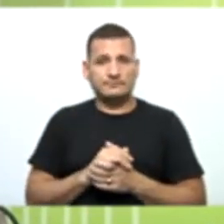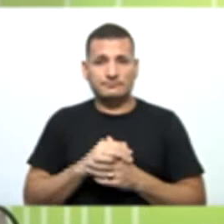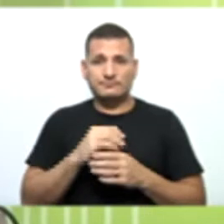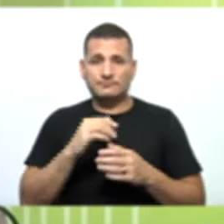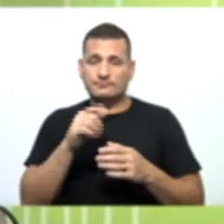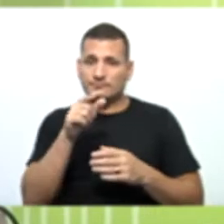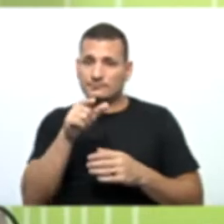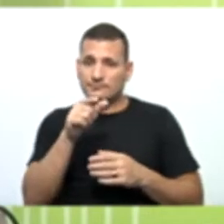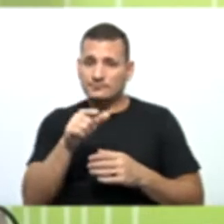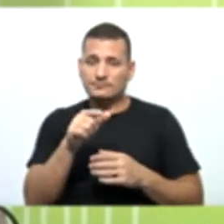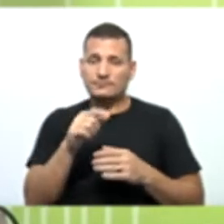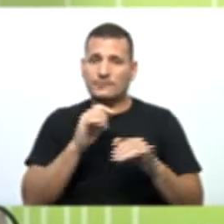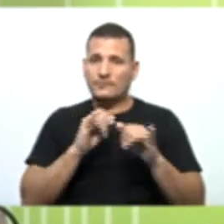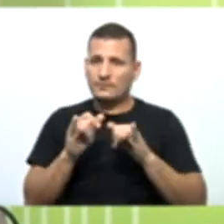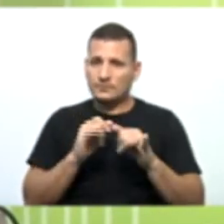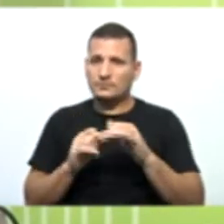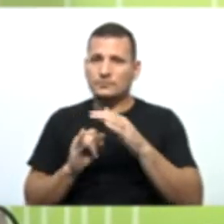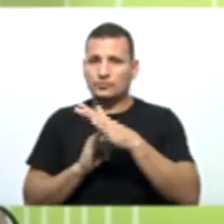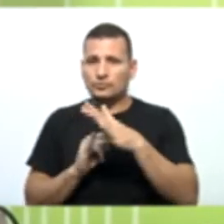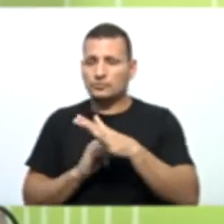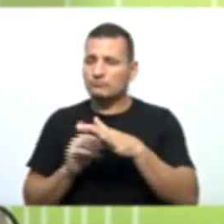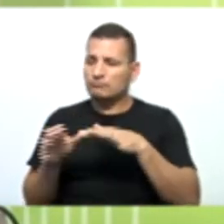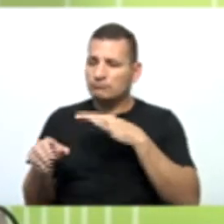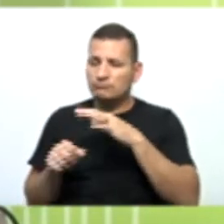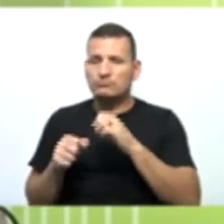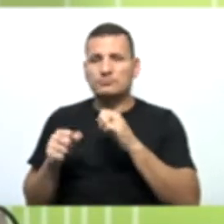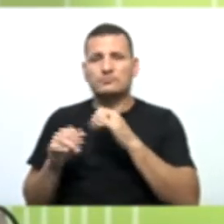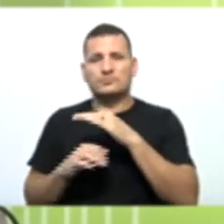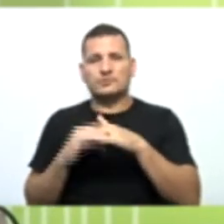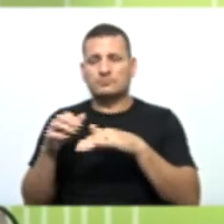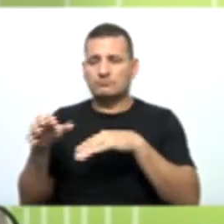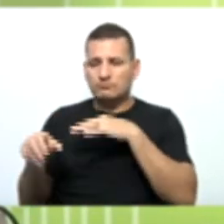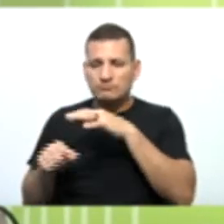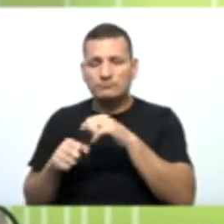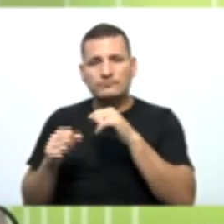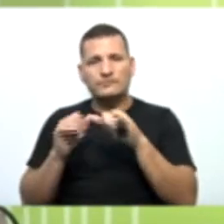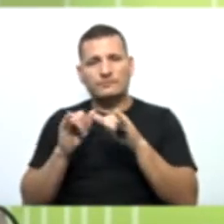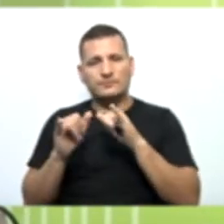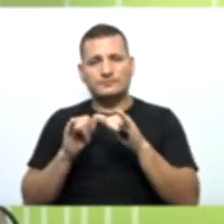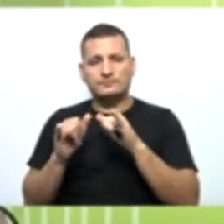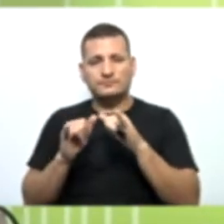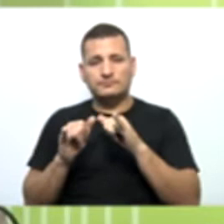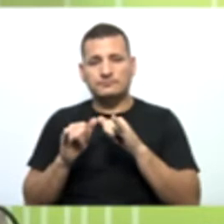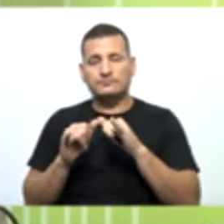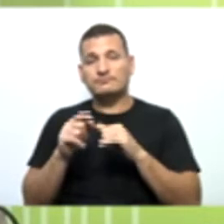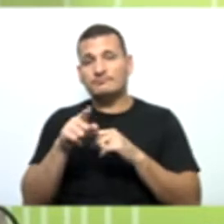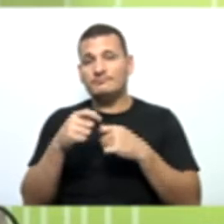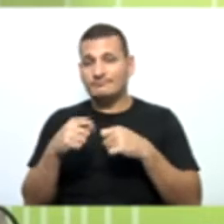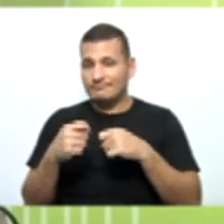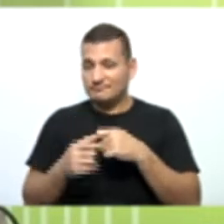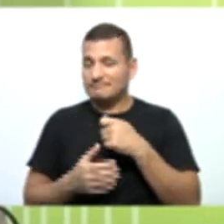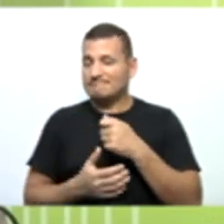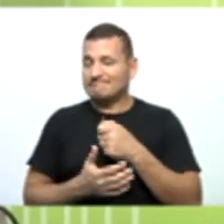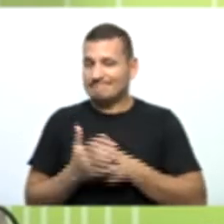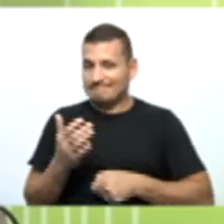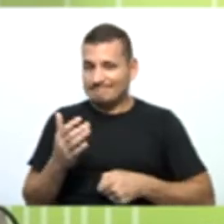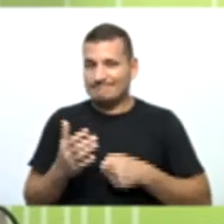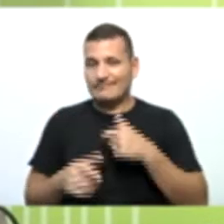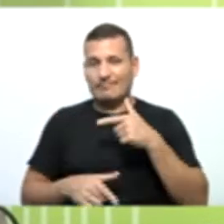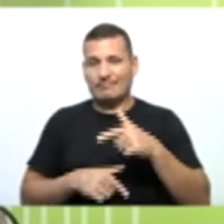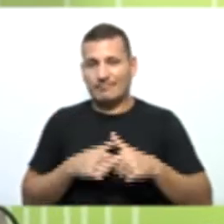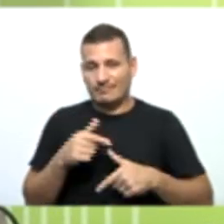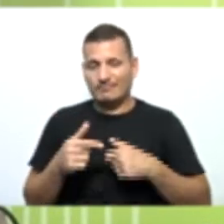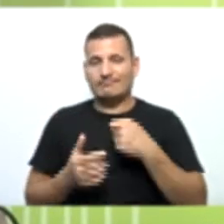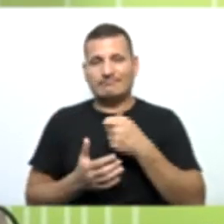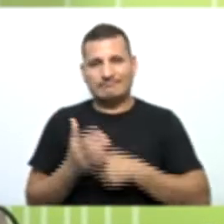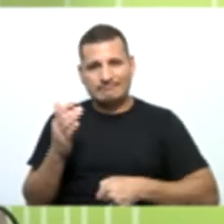informação de uma instituição, de uma empresa, você vai ter que batalhar bastante. Muitas